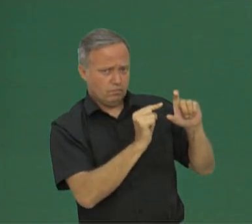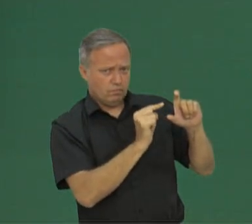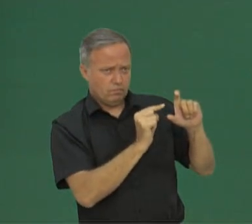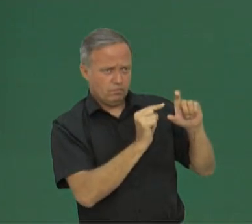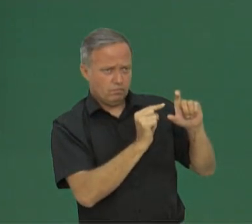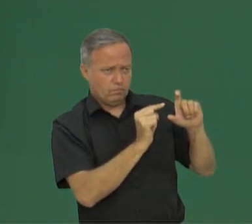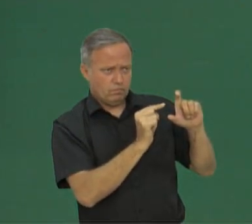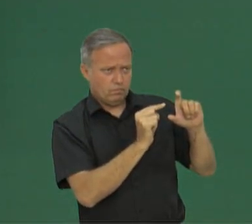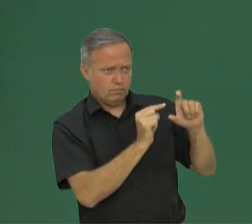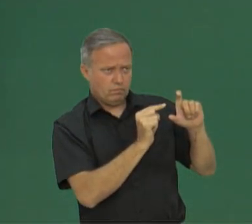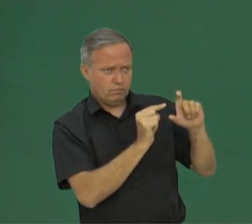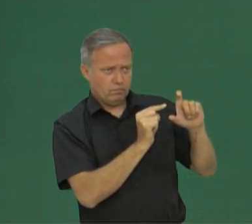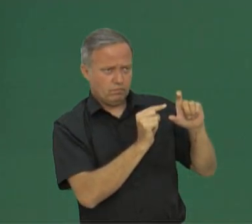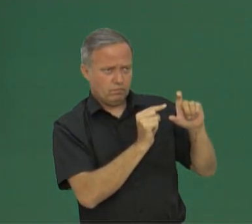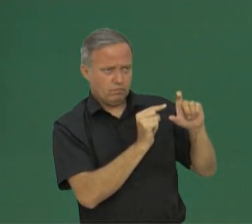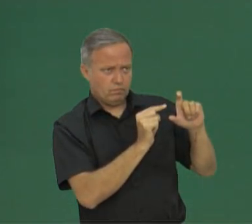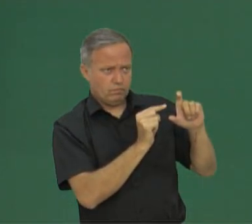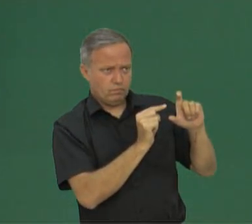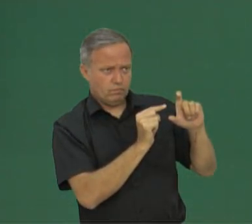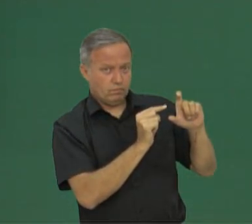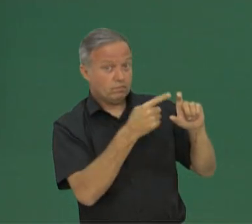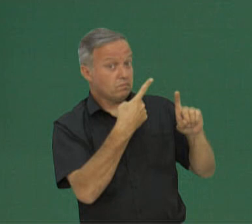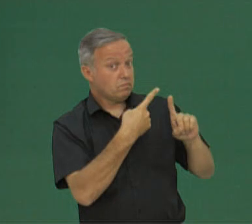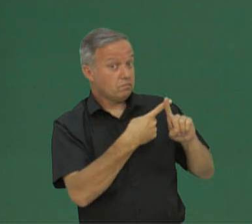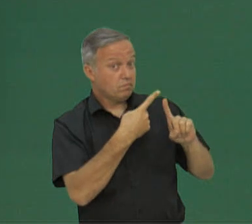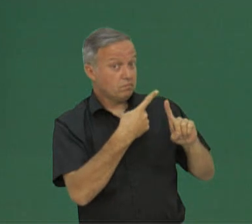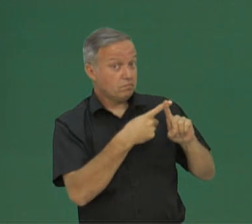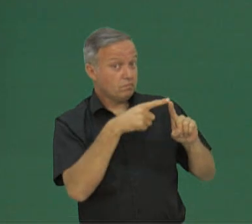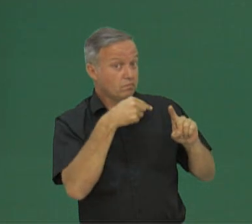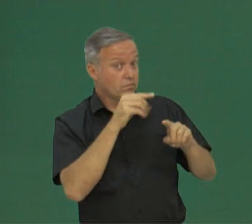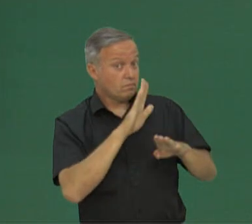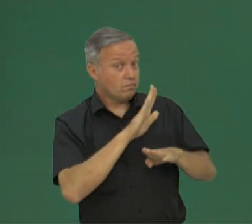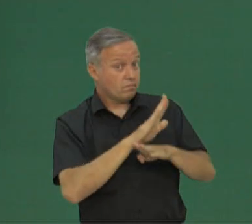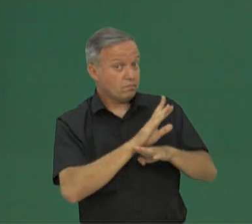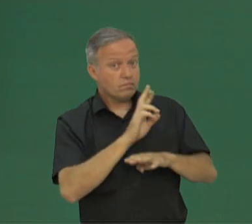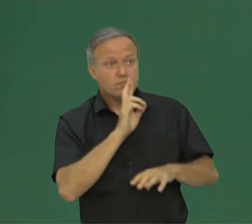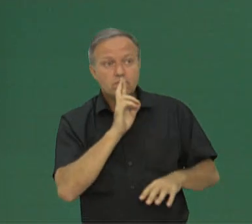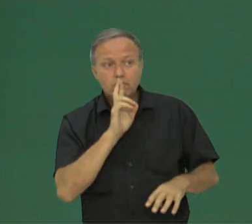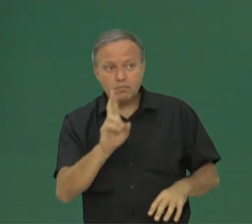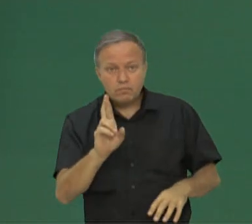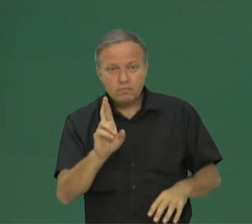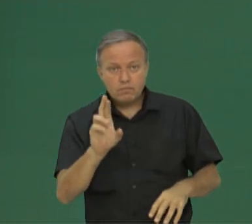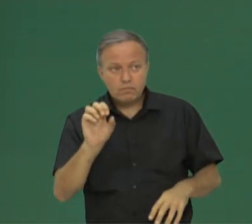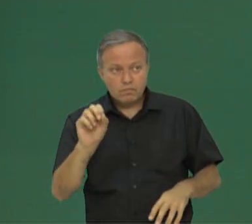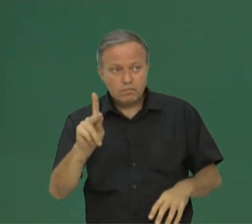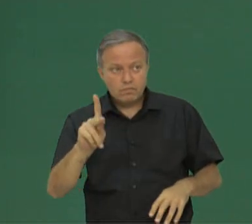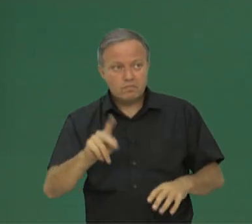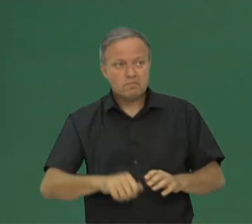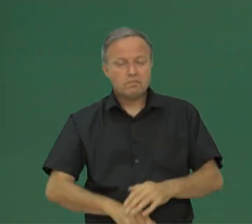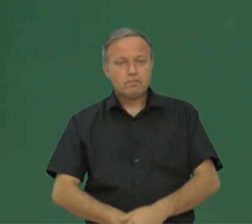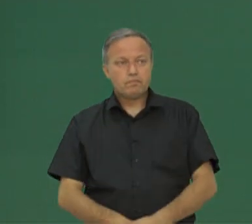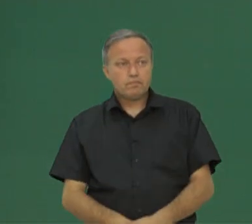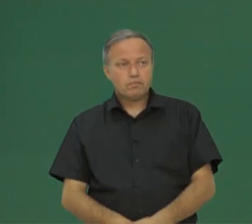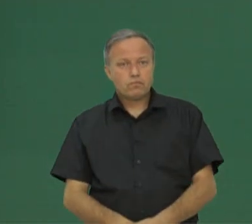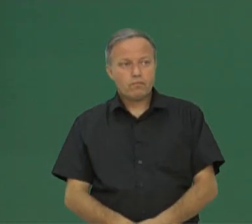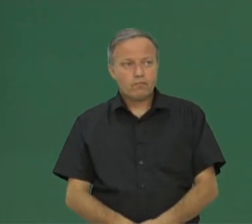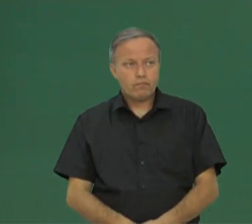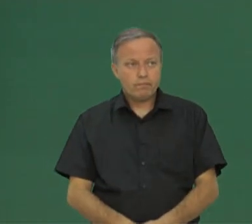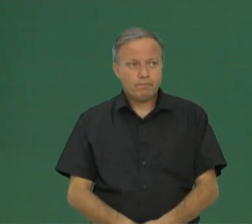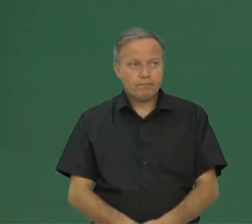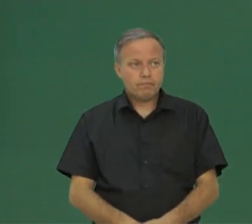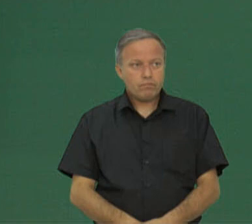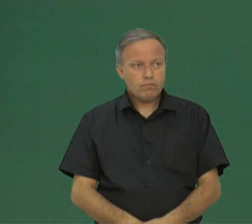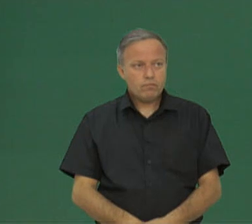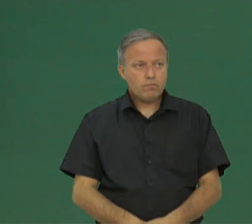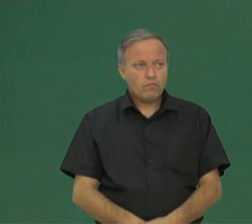compõem ela, tá? Porque ela vai te ajudar a responder a questão, certo? Então, a arte